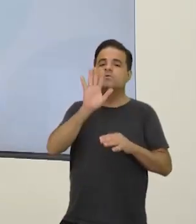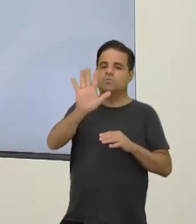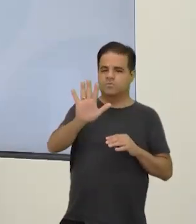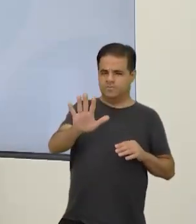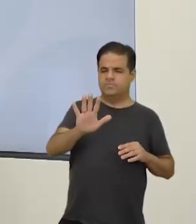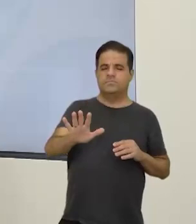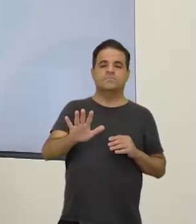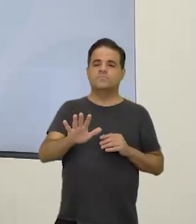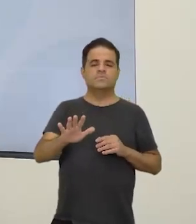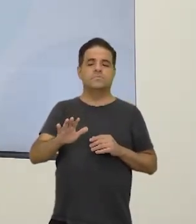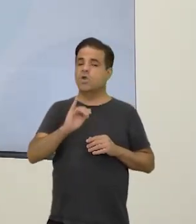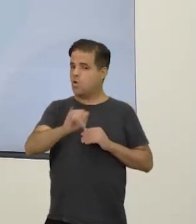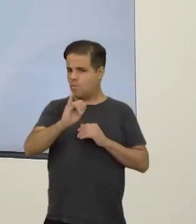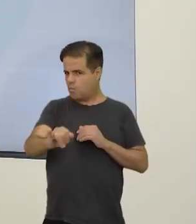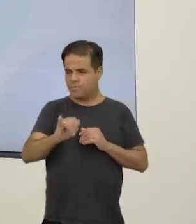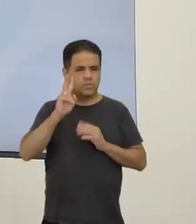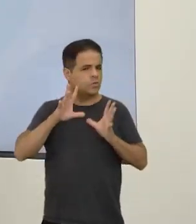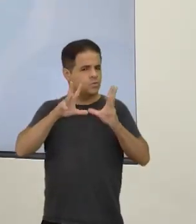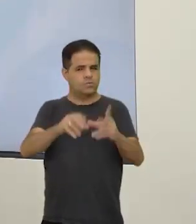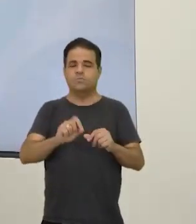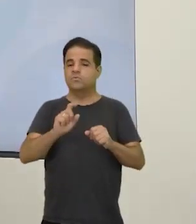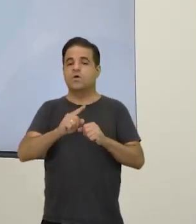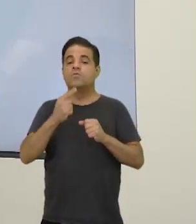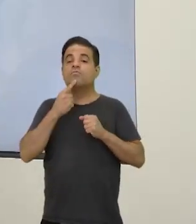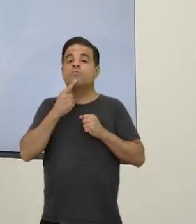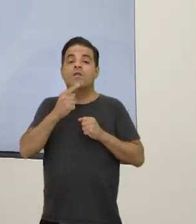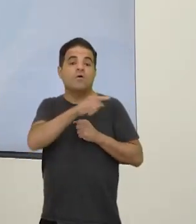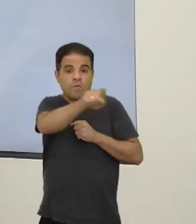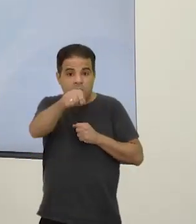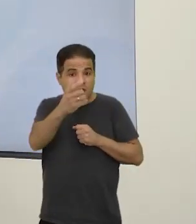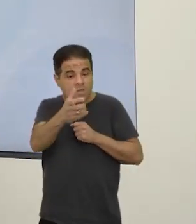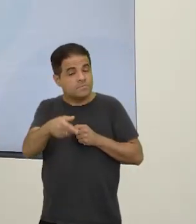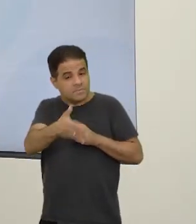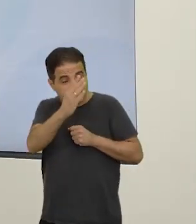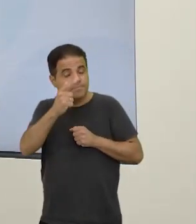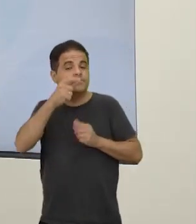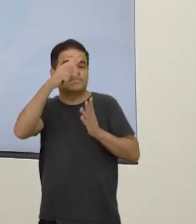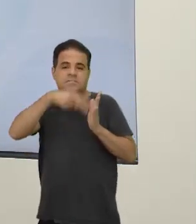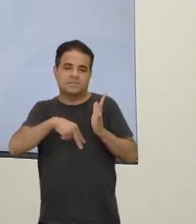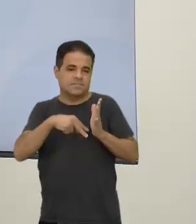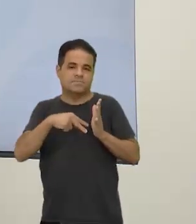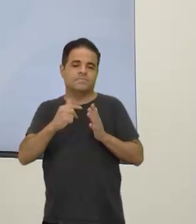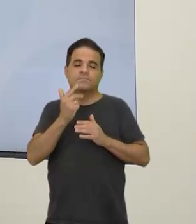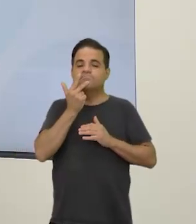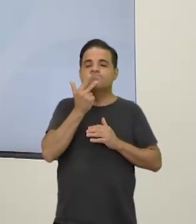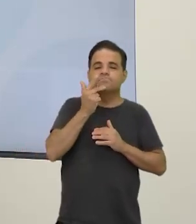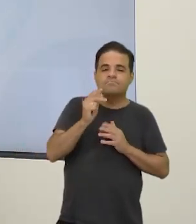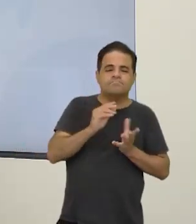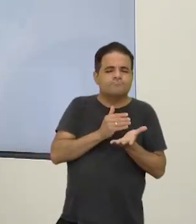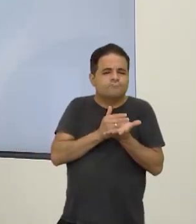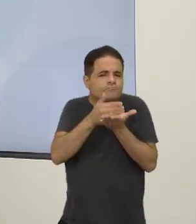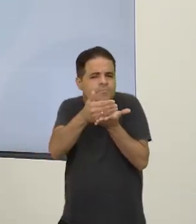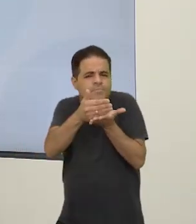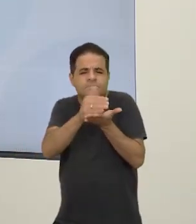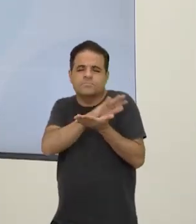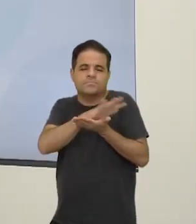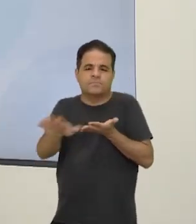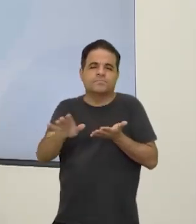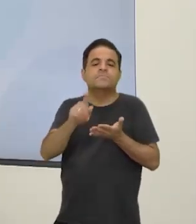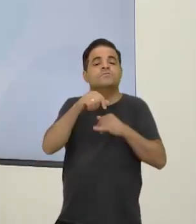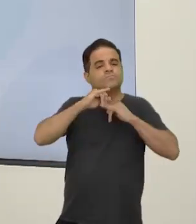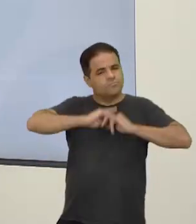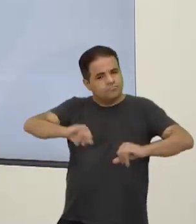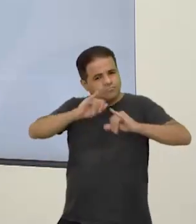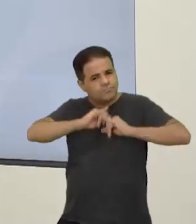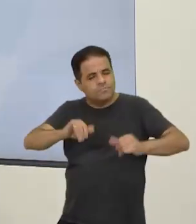olha, eu não vou contar a história inteira. Eu estou vendendo aqui a história, eu quero que você leia. Eu só vou contar o comecinho. Vou ser um divulgador